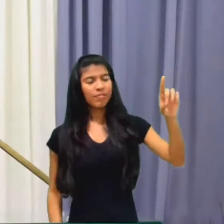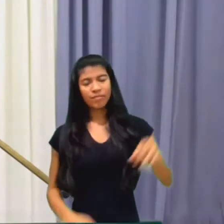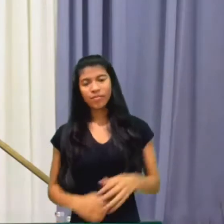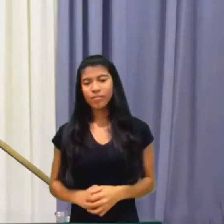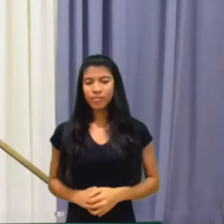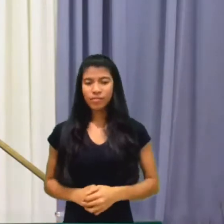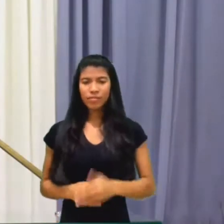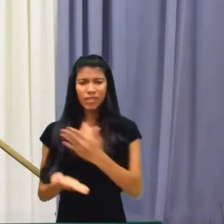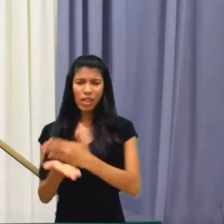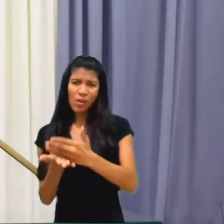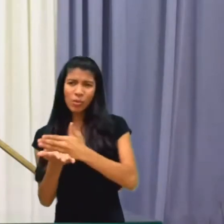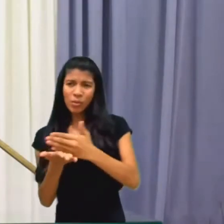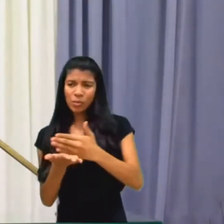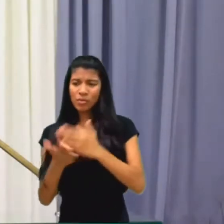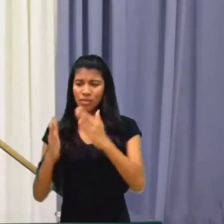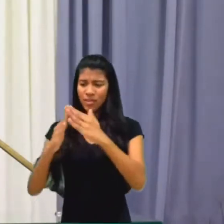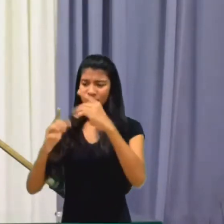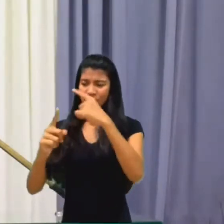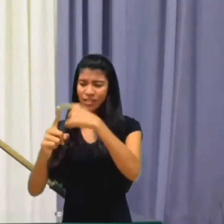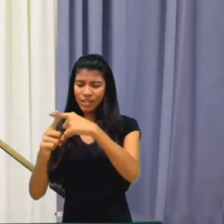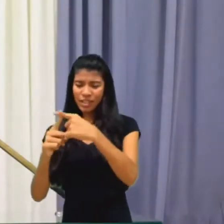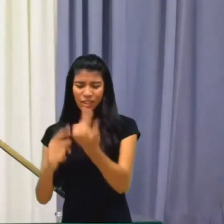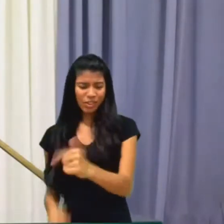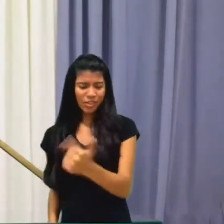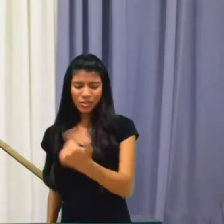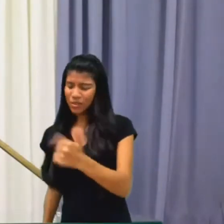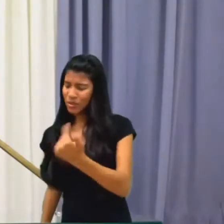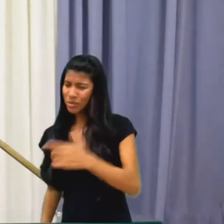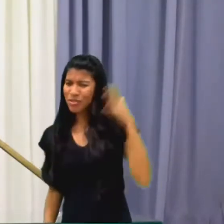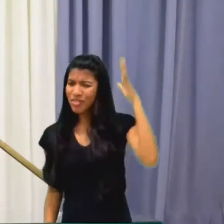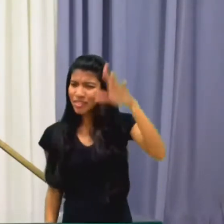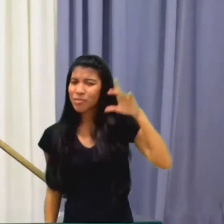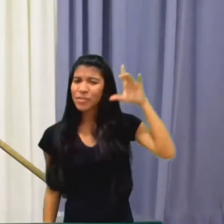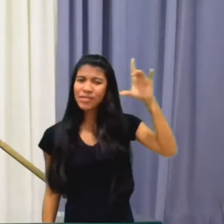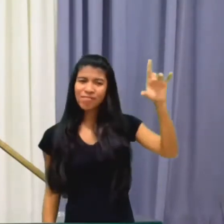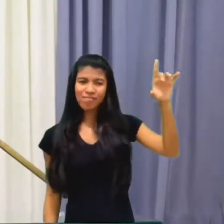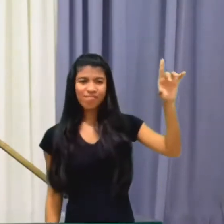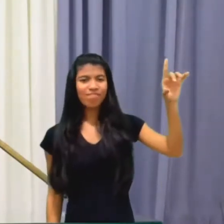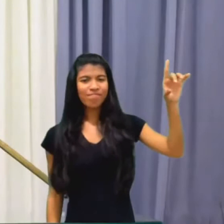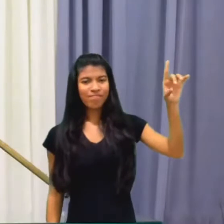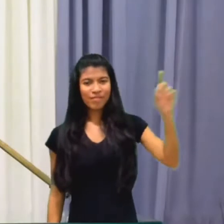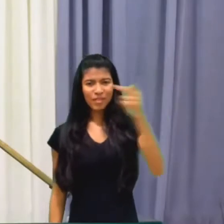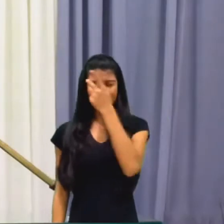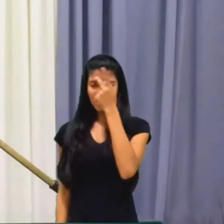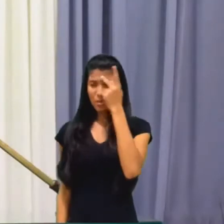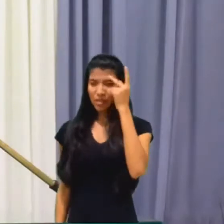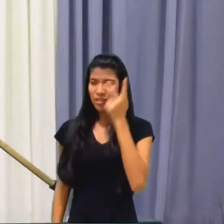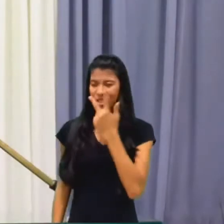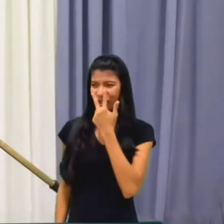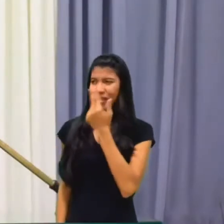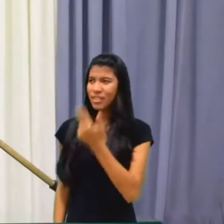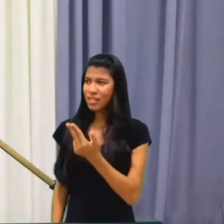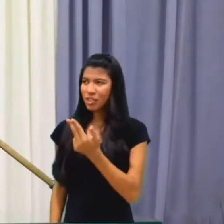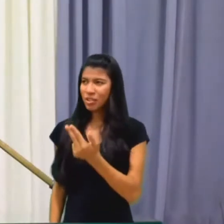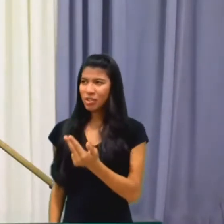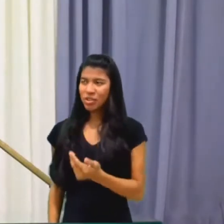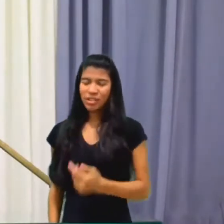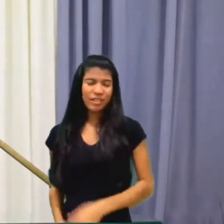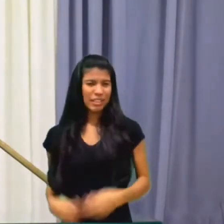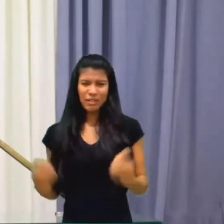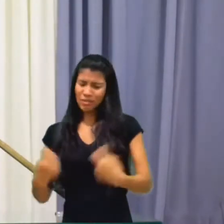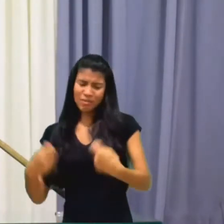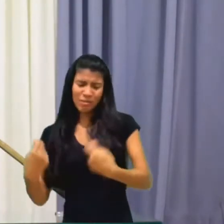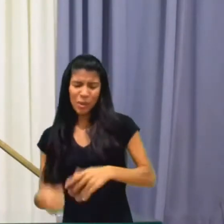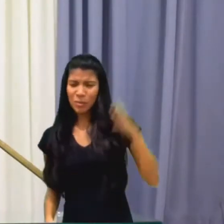mais presença de Deus. As pessoas acham que já não precisam mais da presença de Deus. As pessoas querem